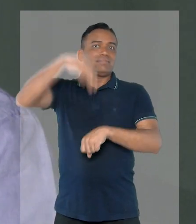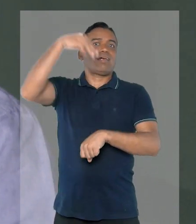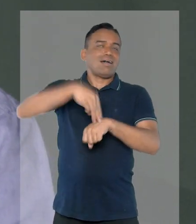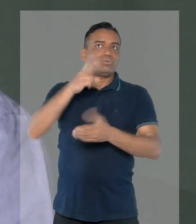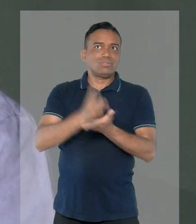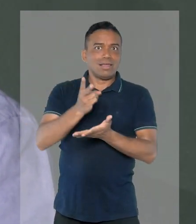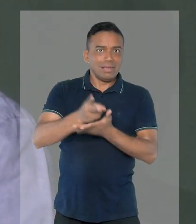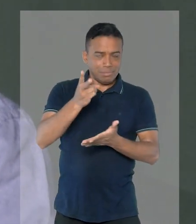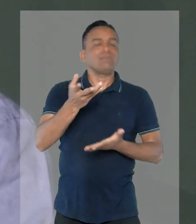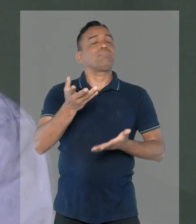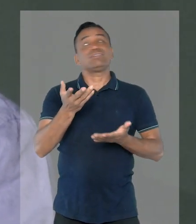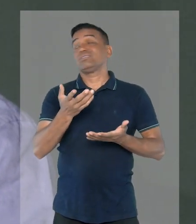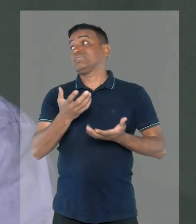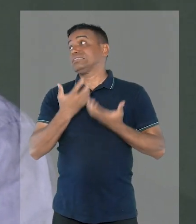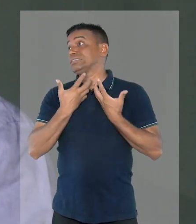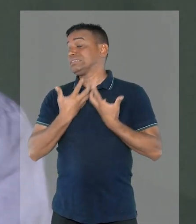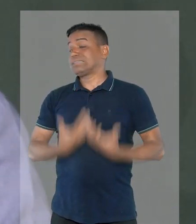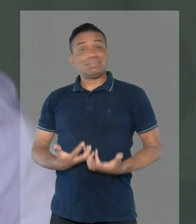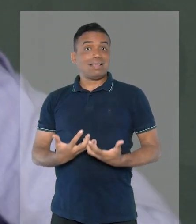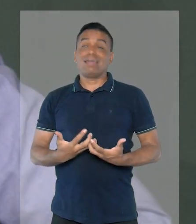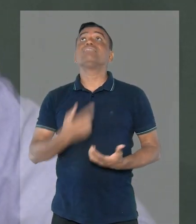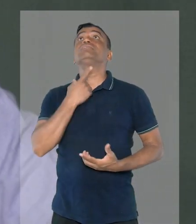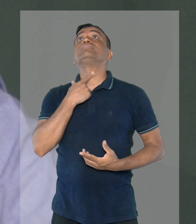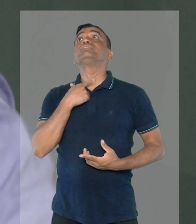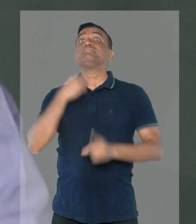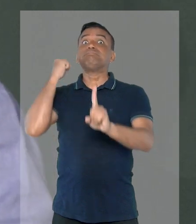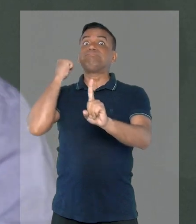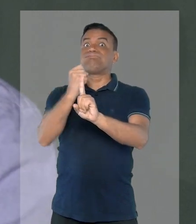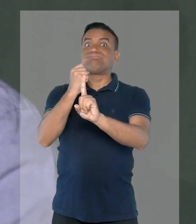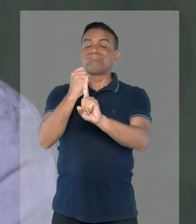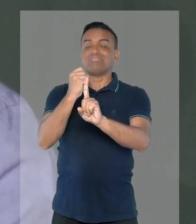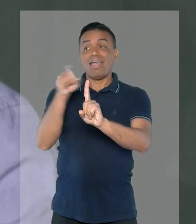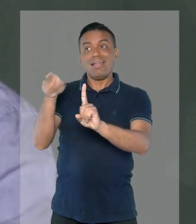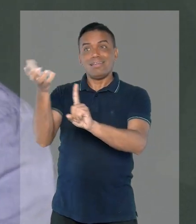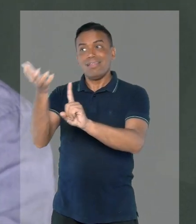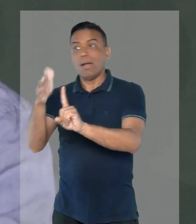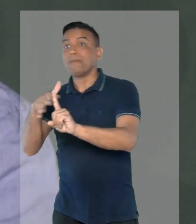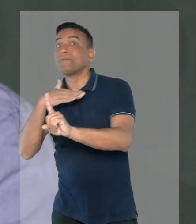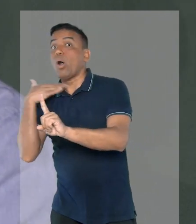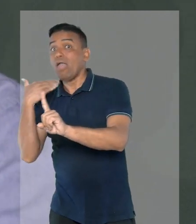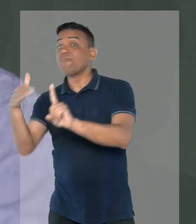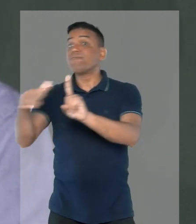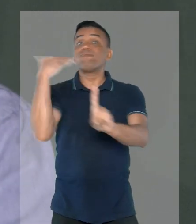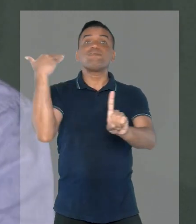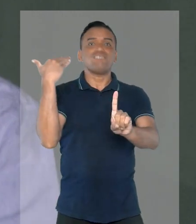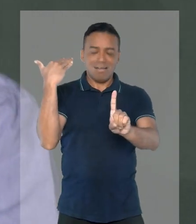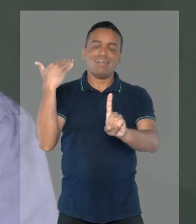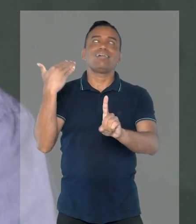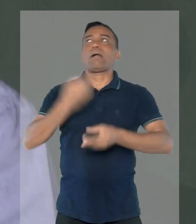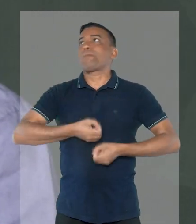Azevedo. Tinha uma hora que eu não aguentava mais Álvares de Azevedo. Eu já queria matar o Álvares de Azevedo. Ele sempre queria morrer e eu queria matar finalmente